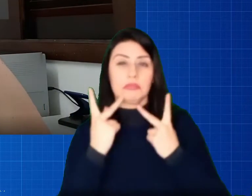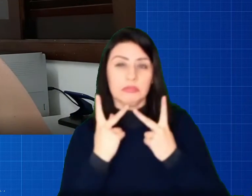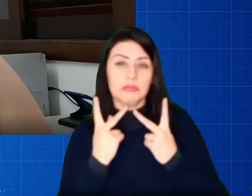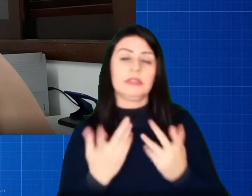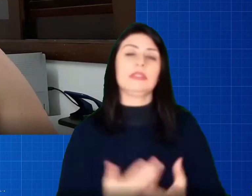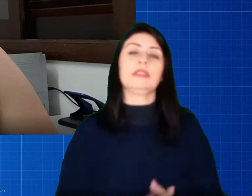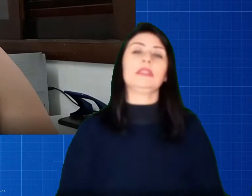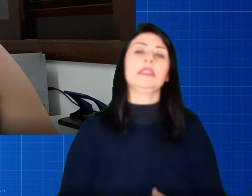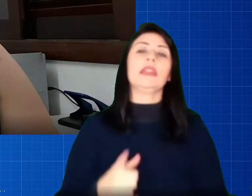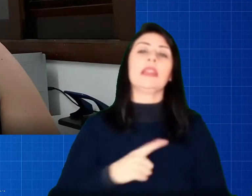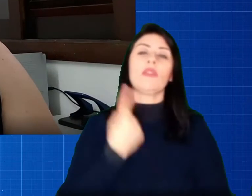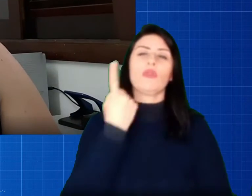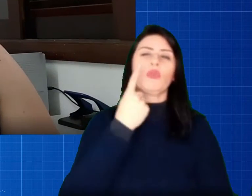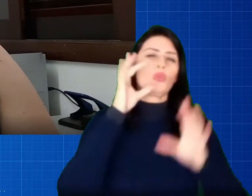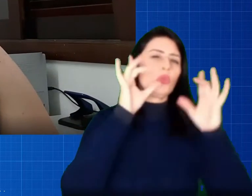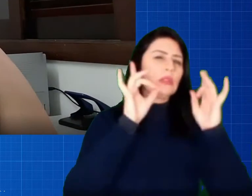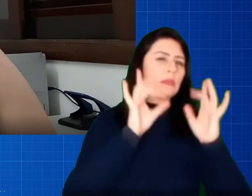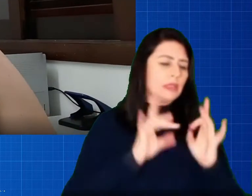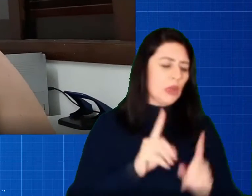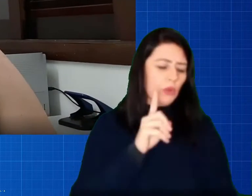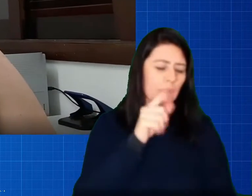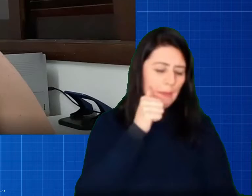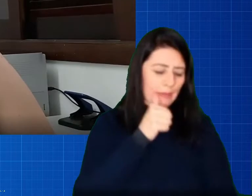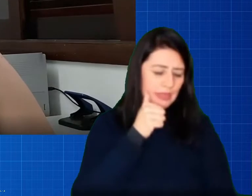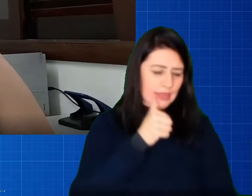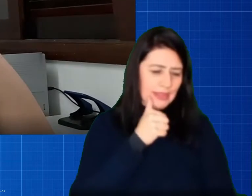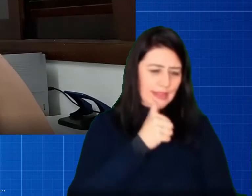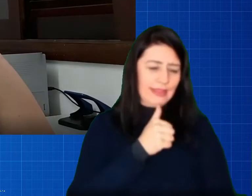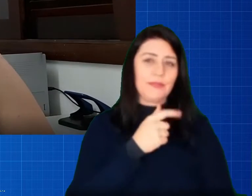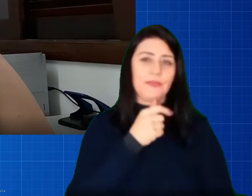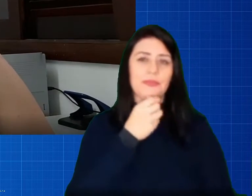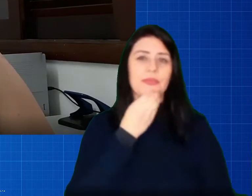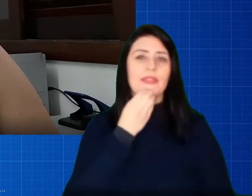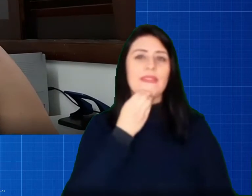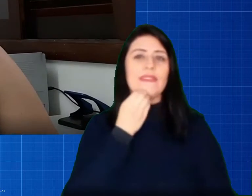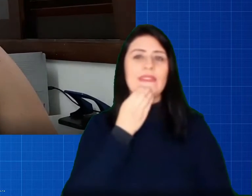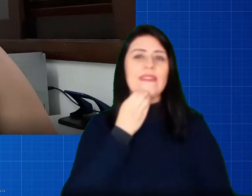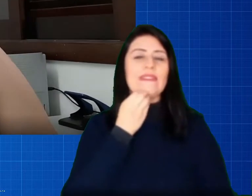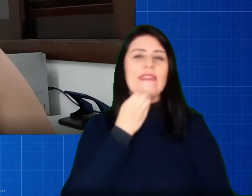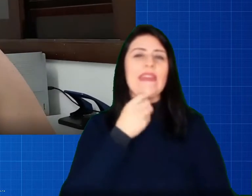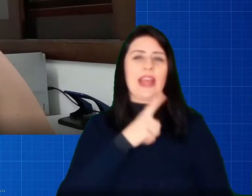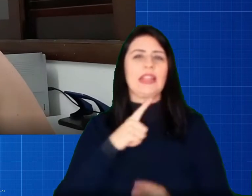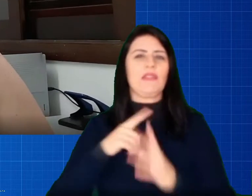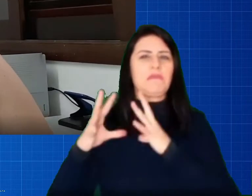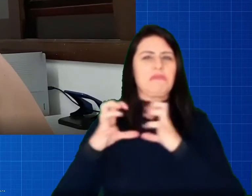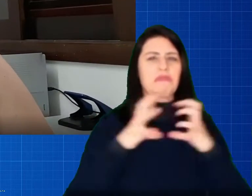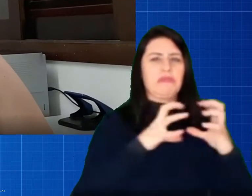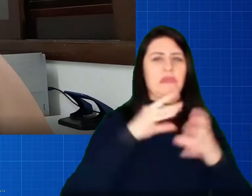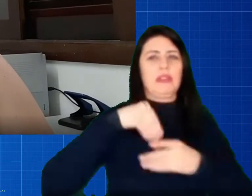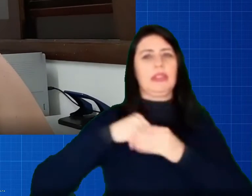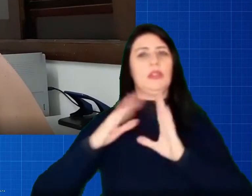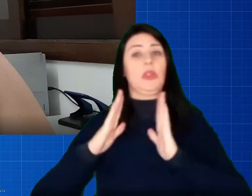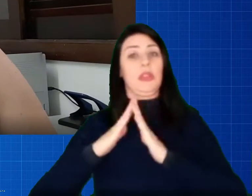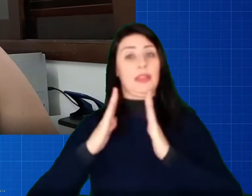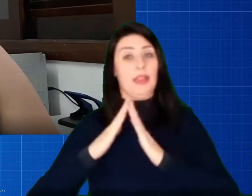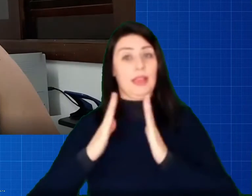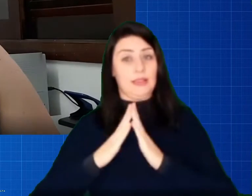apontadas. Teve um caso especial de uma menina que brigou, né? Tinha tido uma discussão em